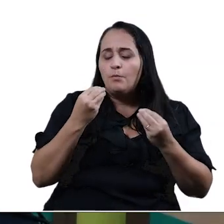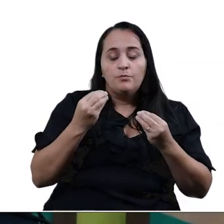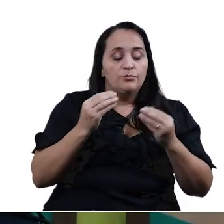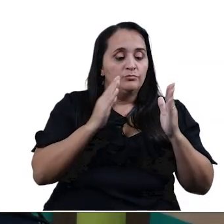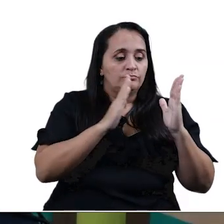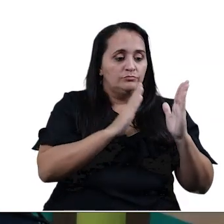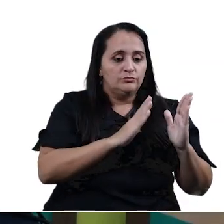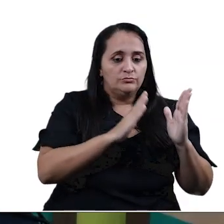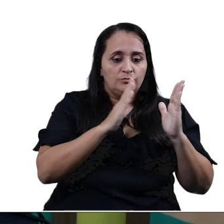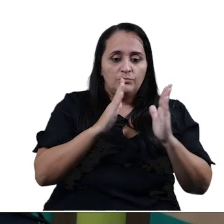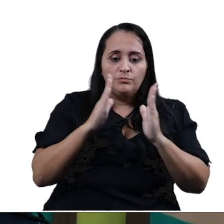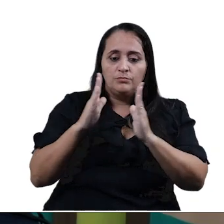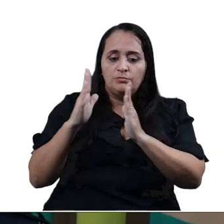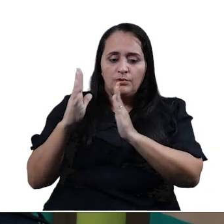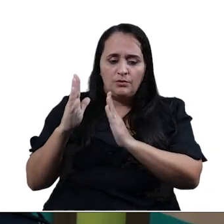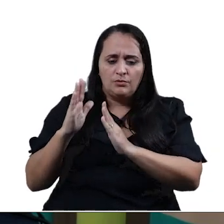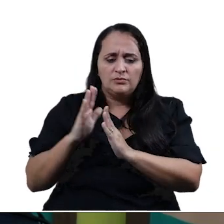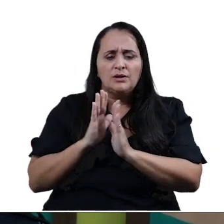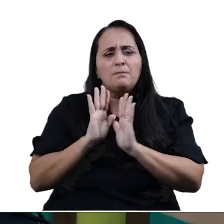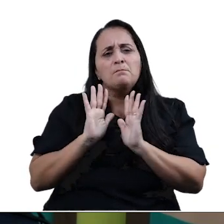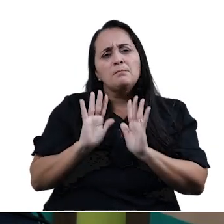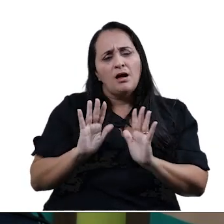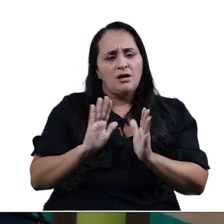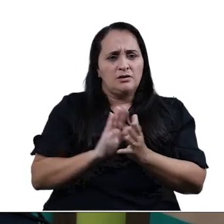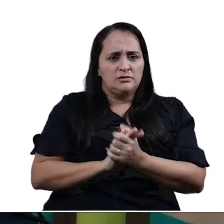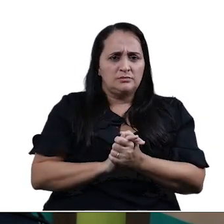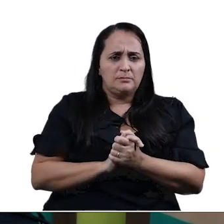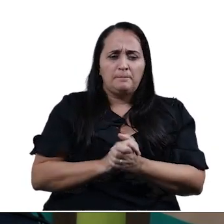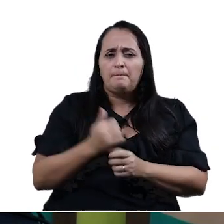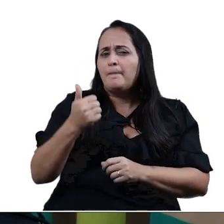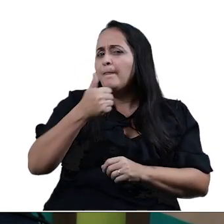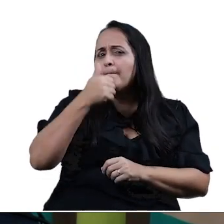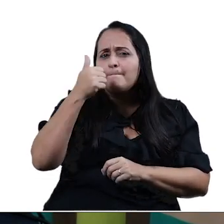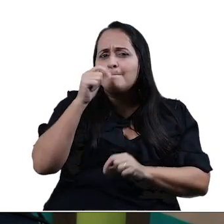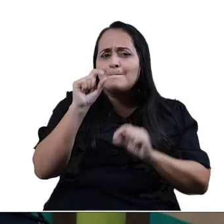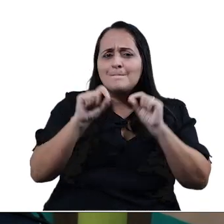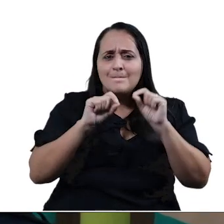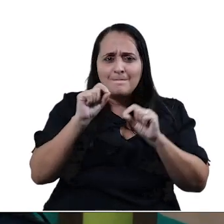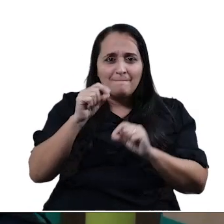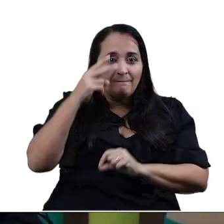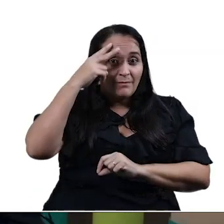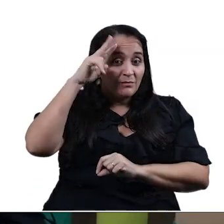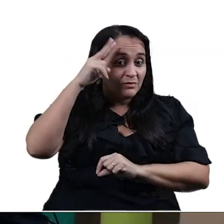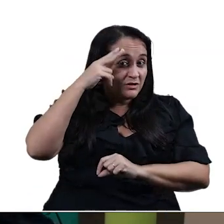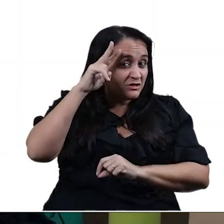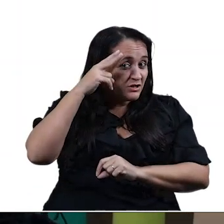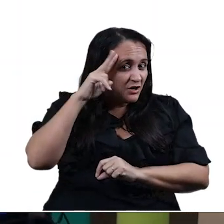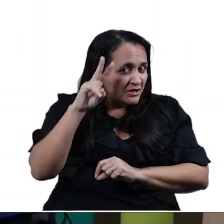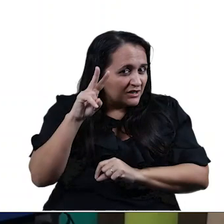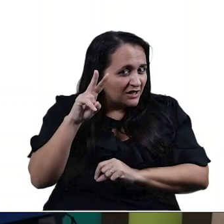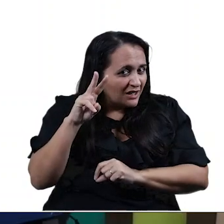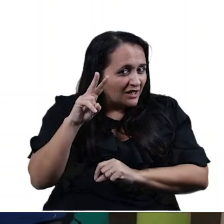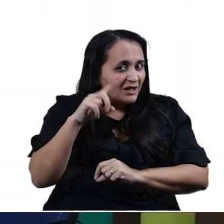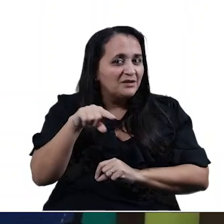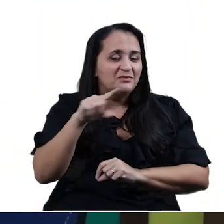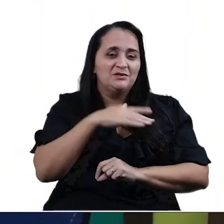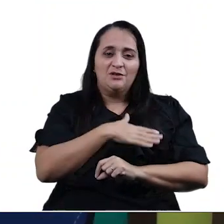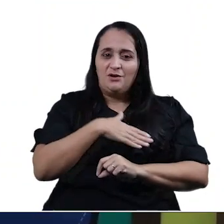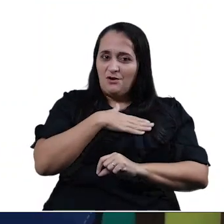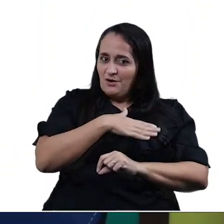ordem. Mas vamos compreender isso primeiro com uma historinha. E aí, quem gosta de